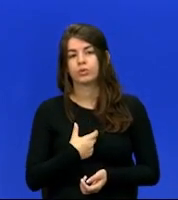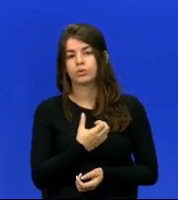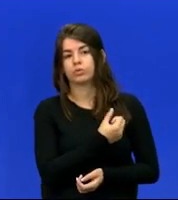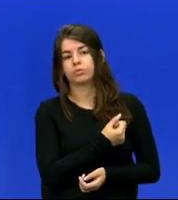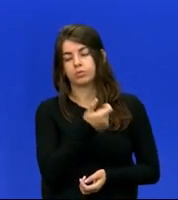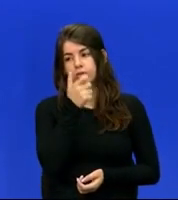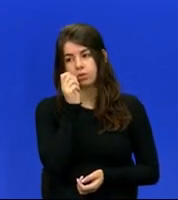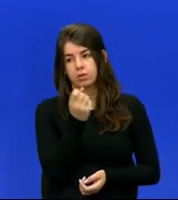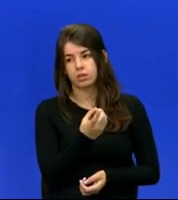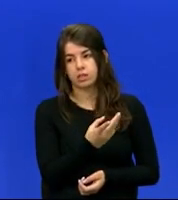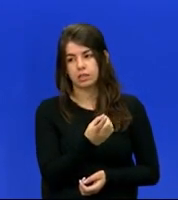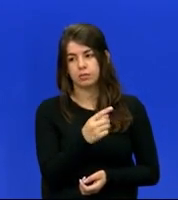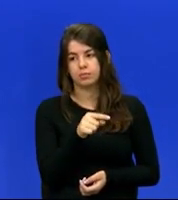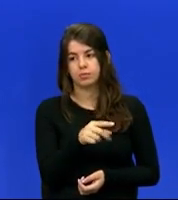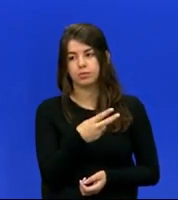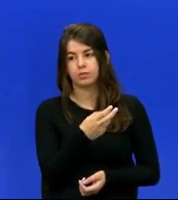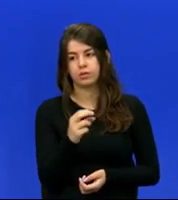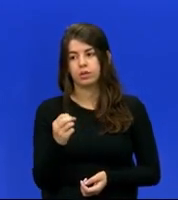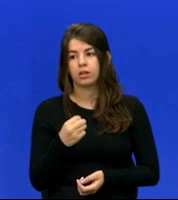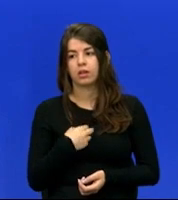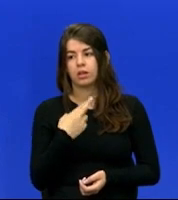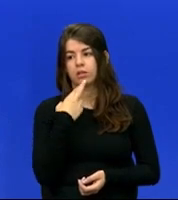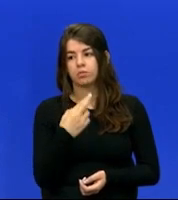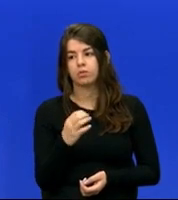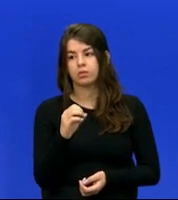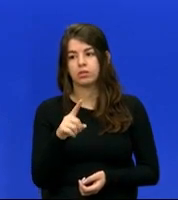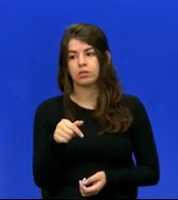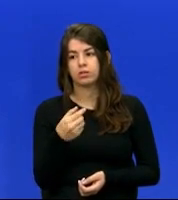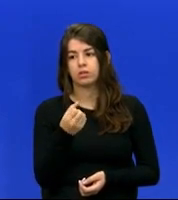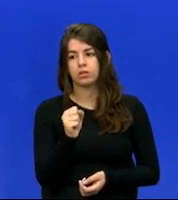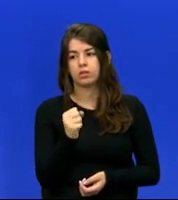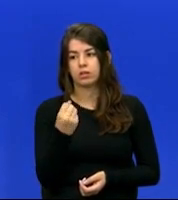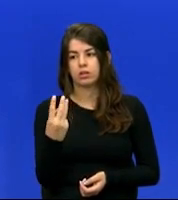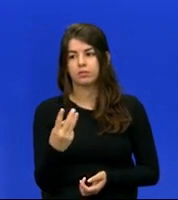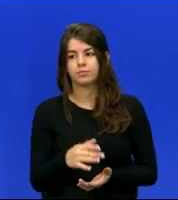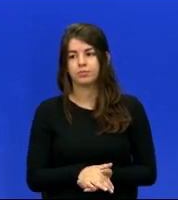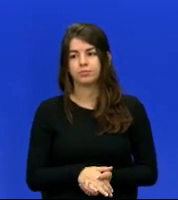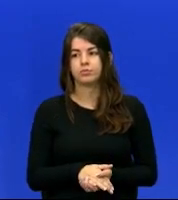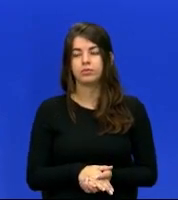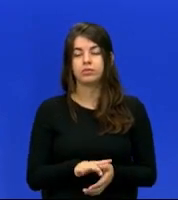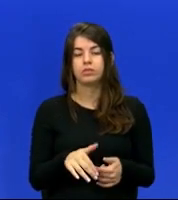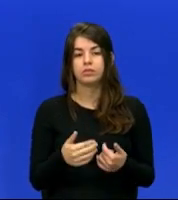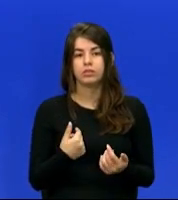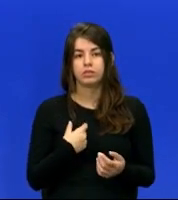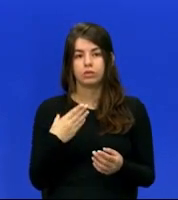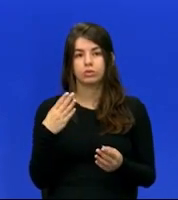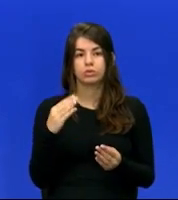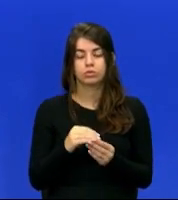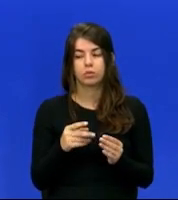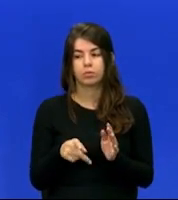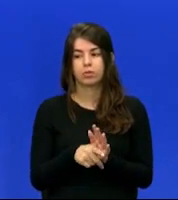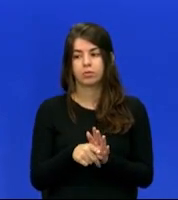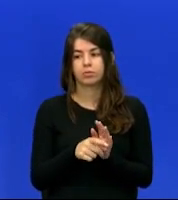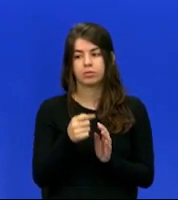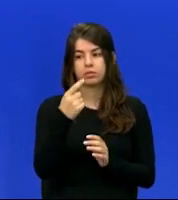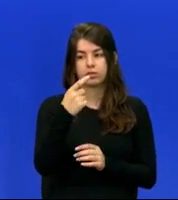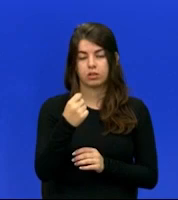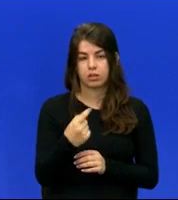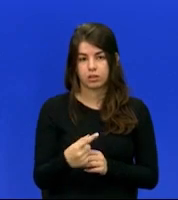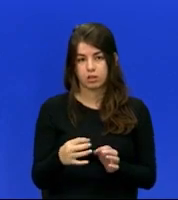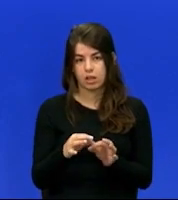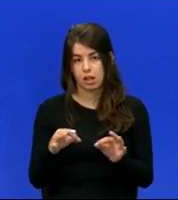de 13.500, eu acho uma correspondente de 0,83. Sendo assim, eu tenho cada